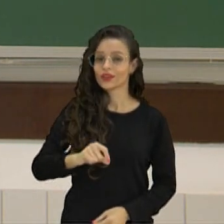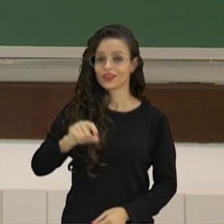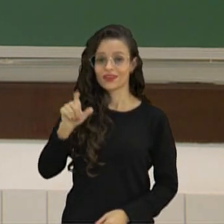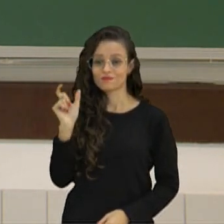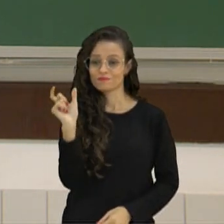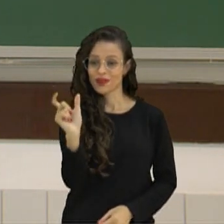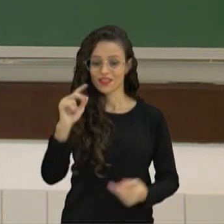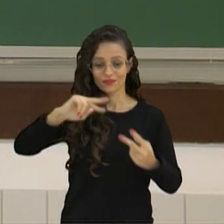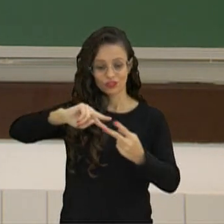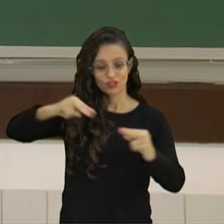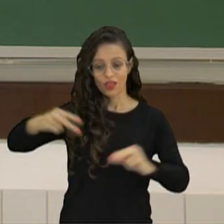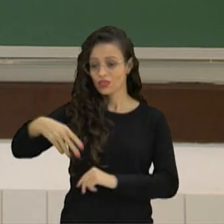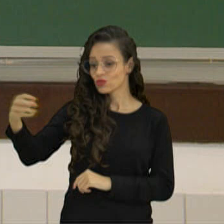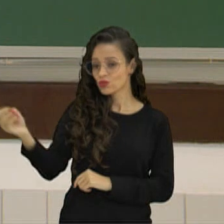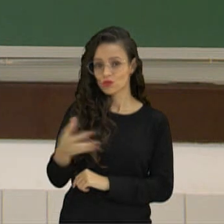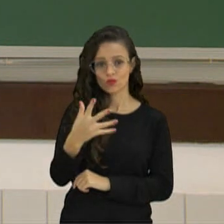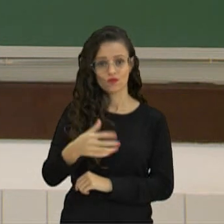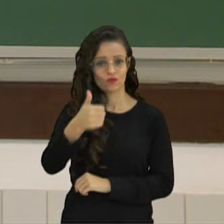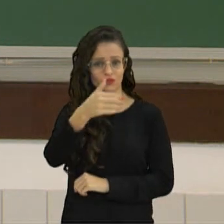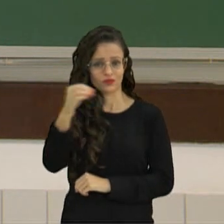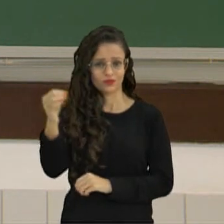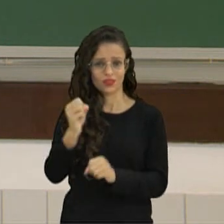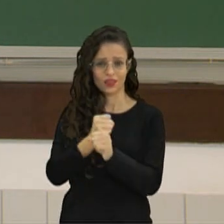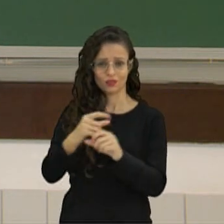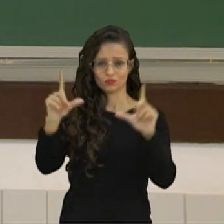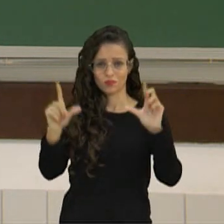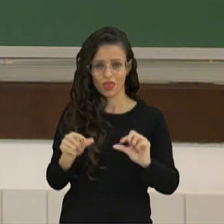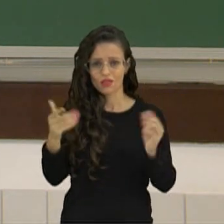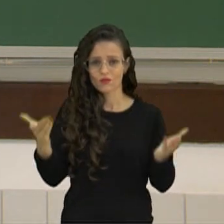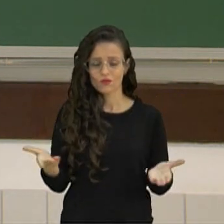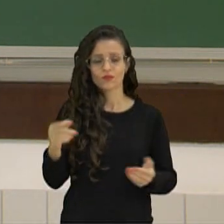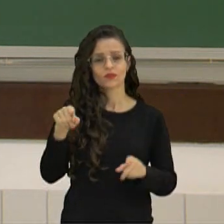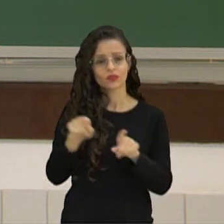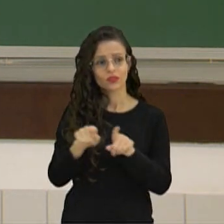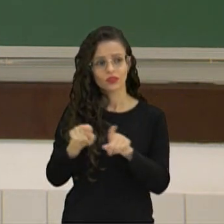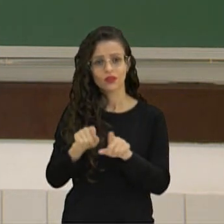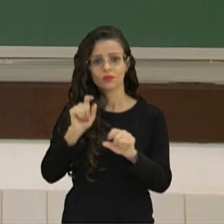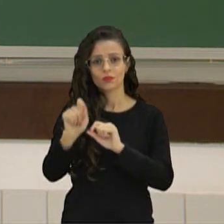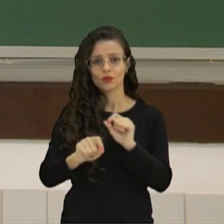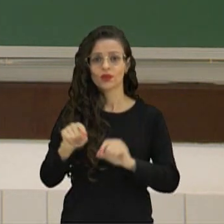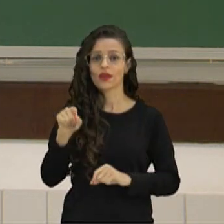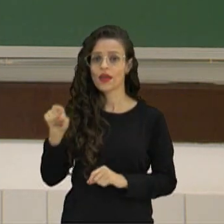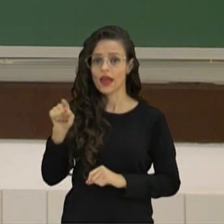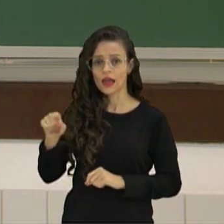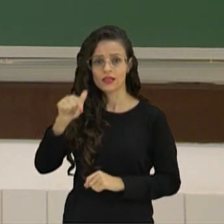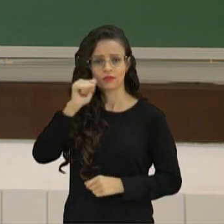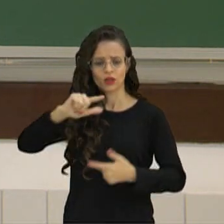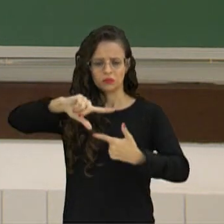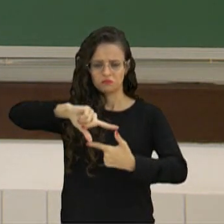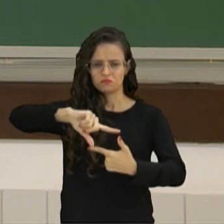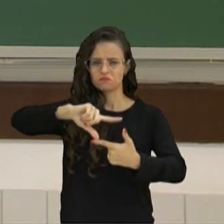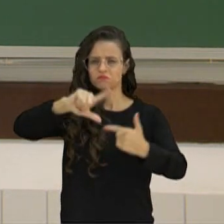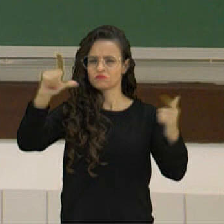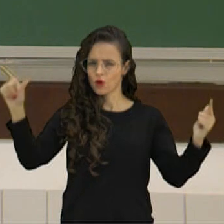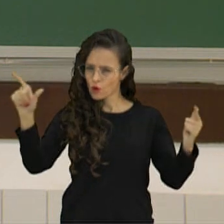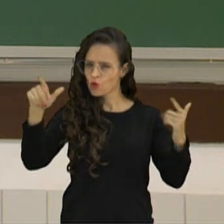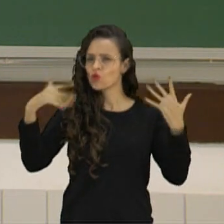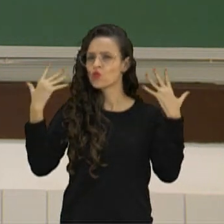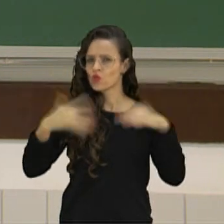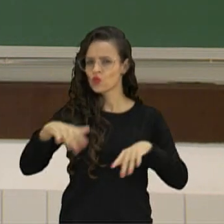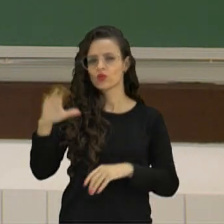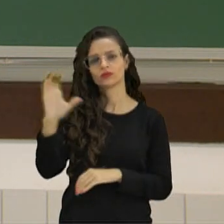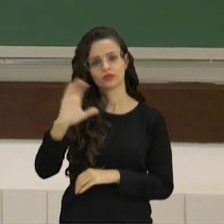termo genética é muito novo. E trouxe ela, porque ela vem quebrando padrões científicos e sociais. Né?